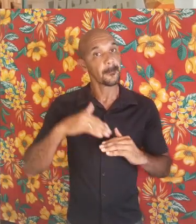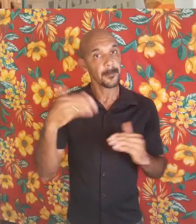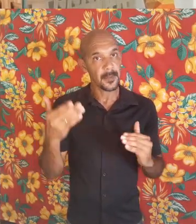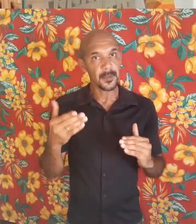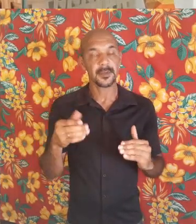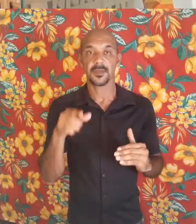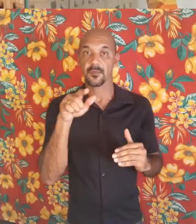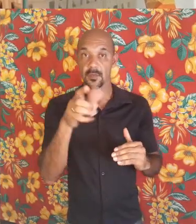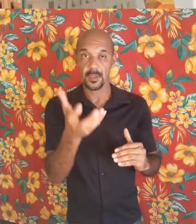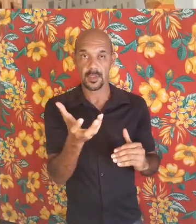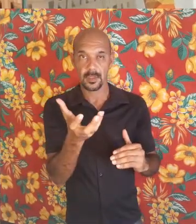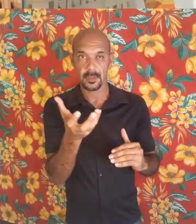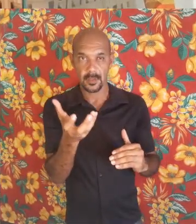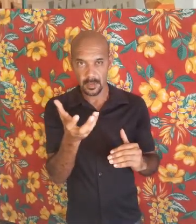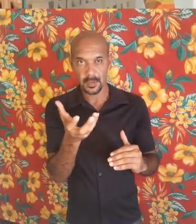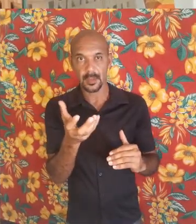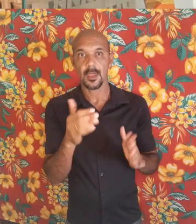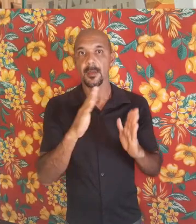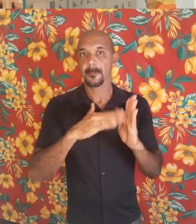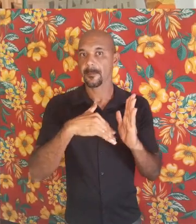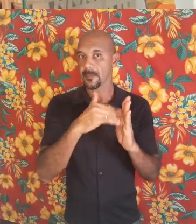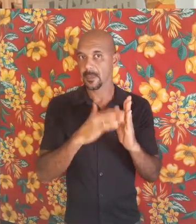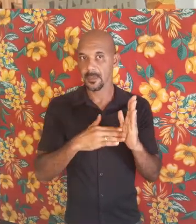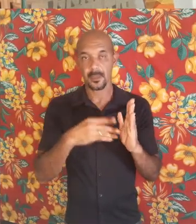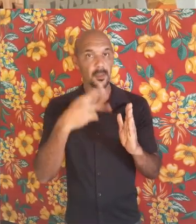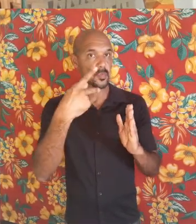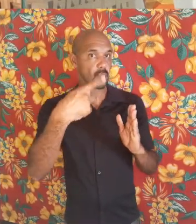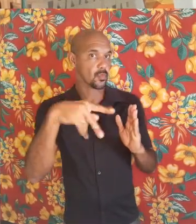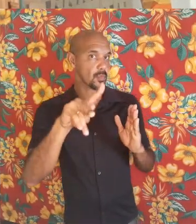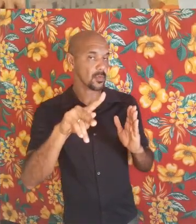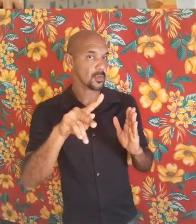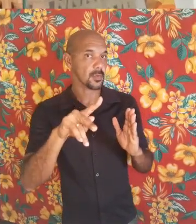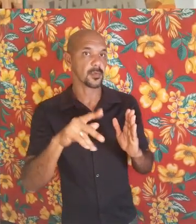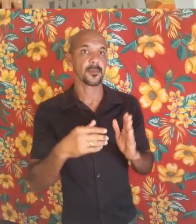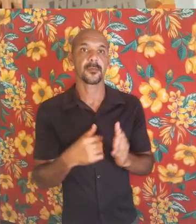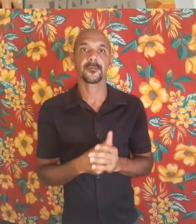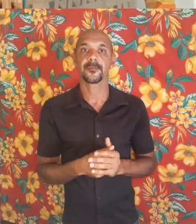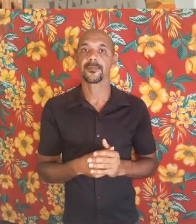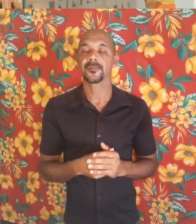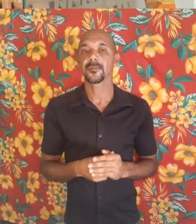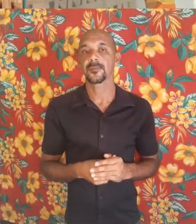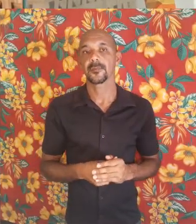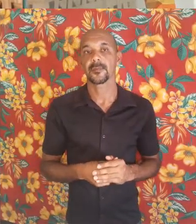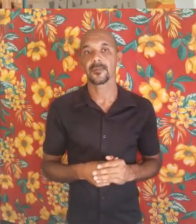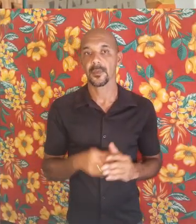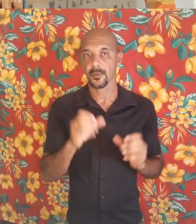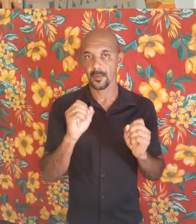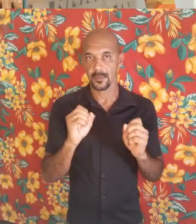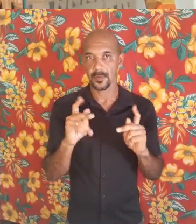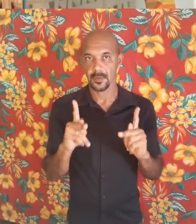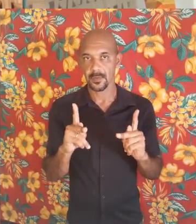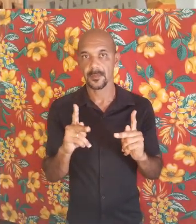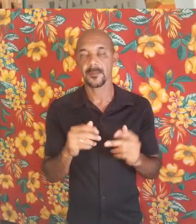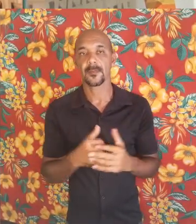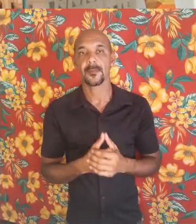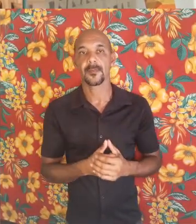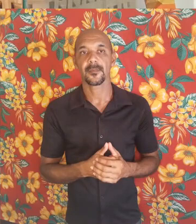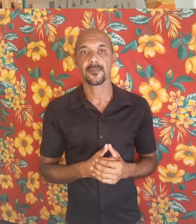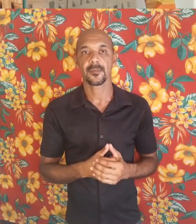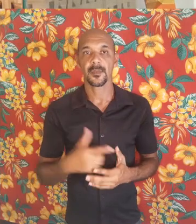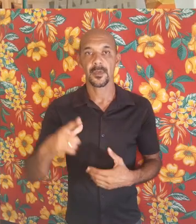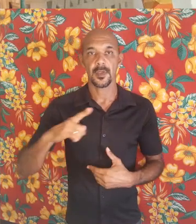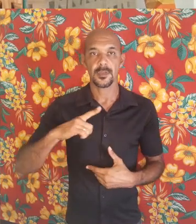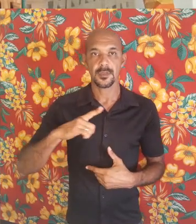querer, né? As cores, né? E depois eu faço a moldura, ok?